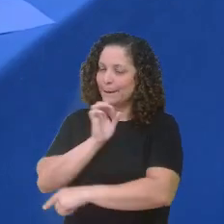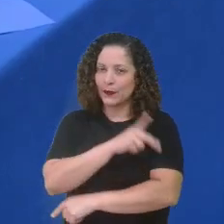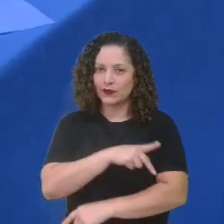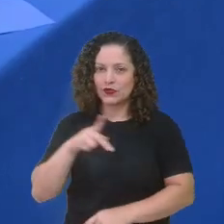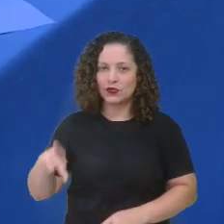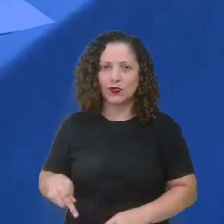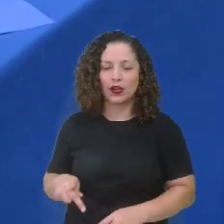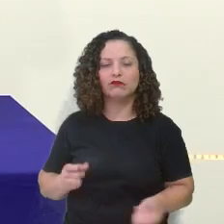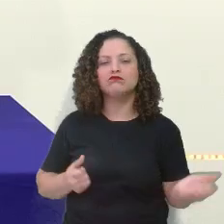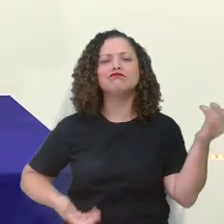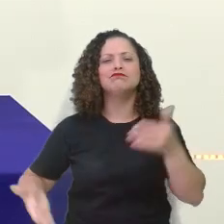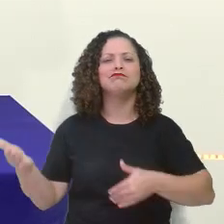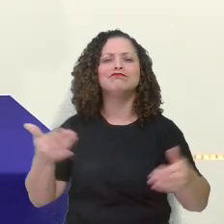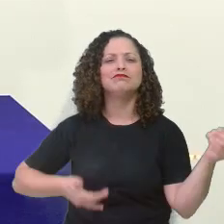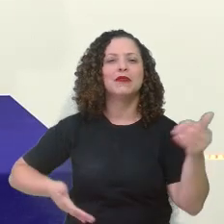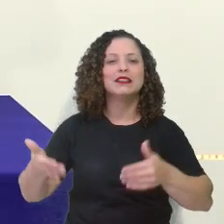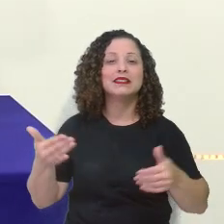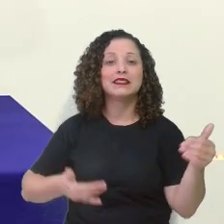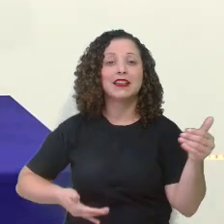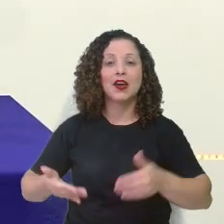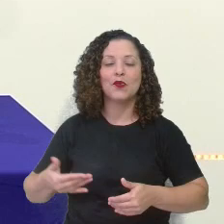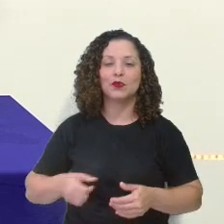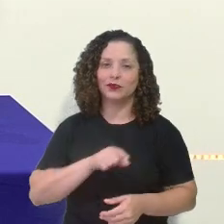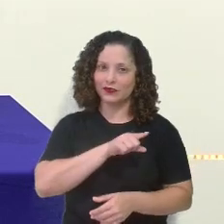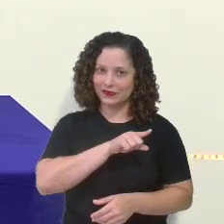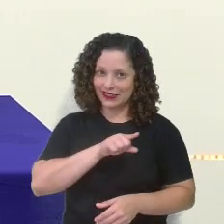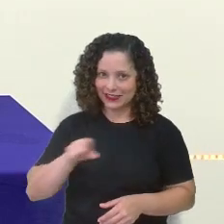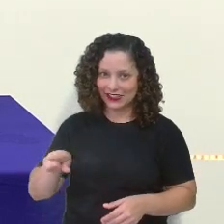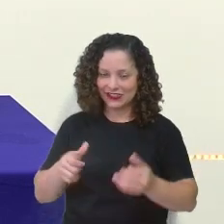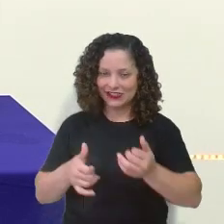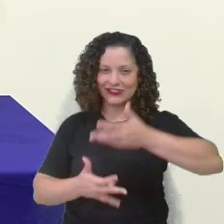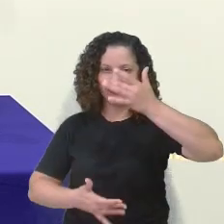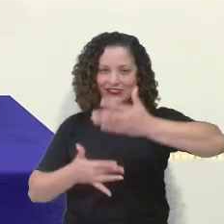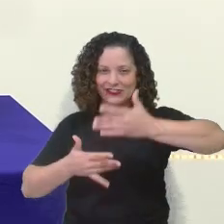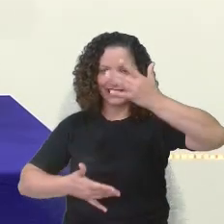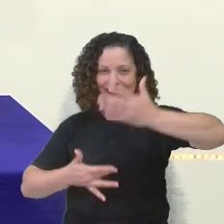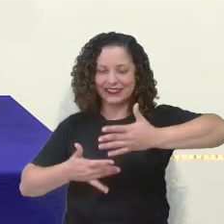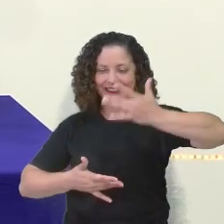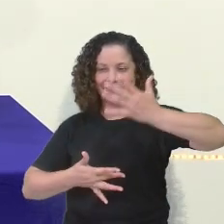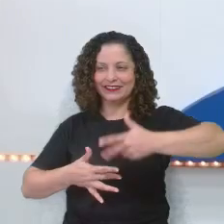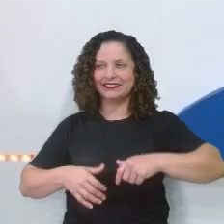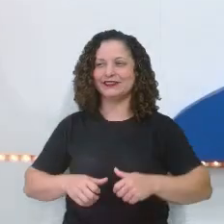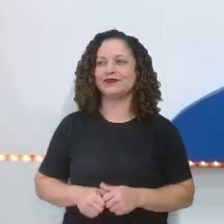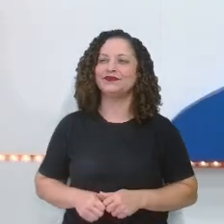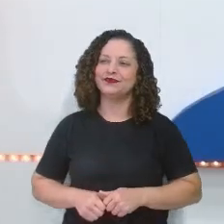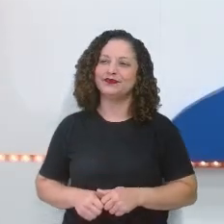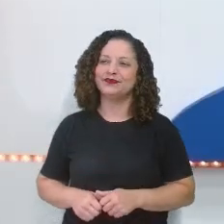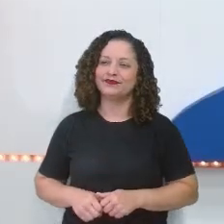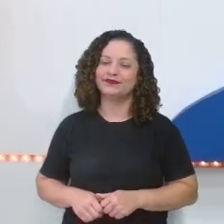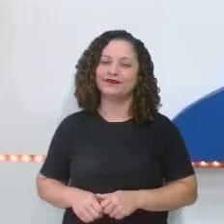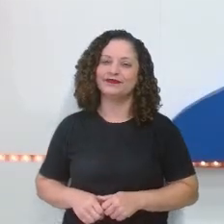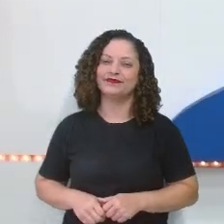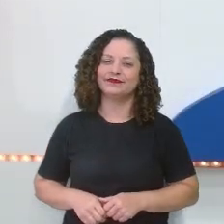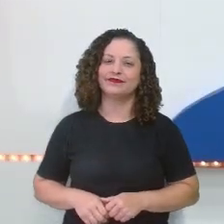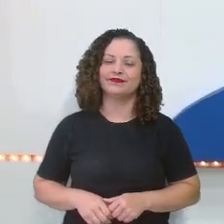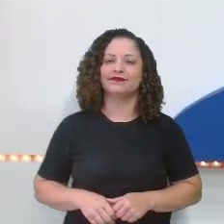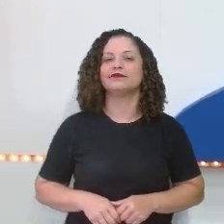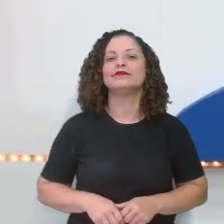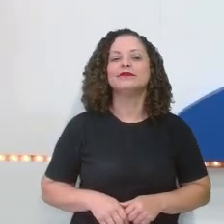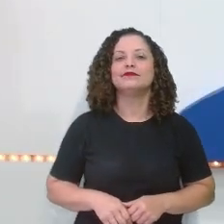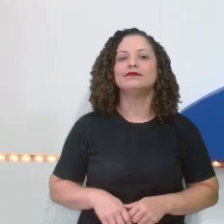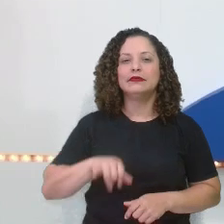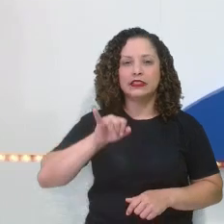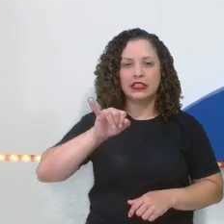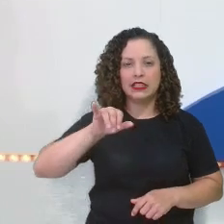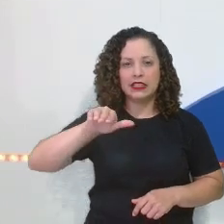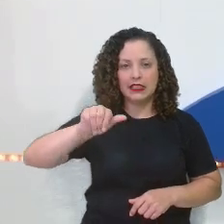está a participação aí do público no chat. Então, professora Esté, Iago gosta